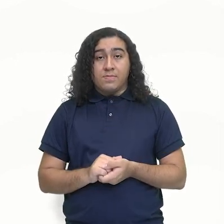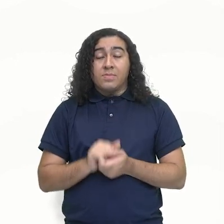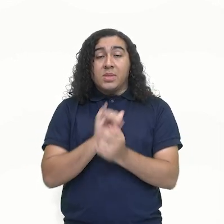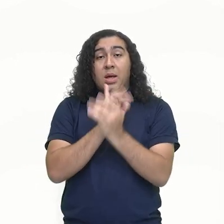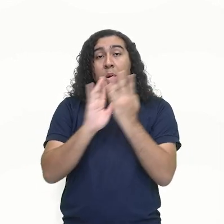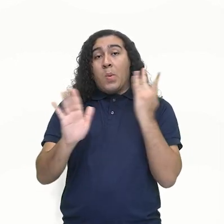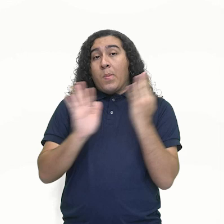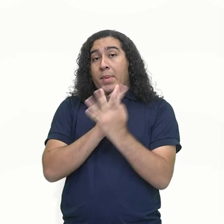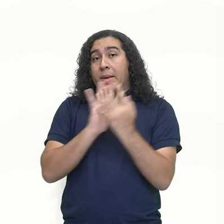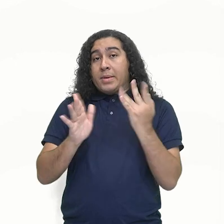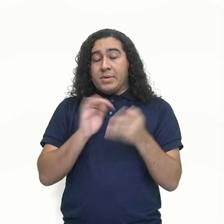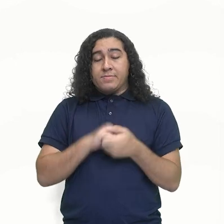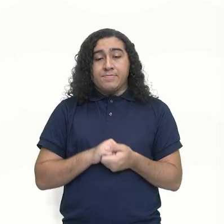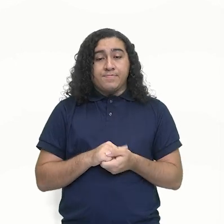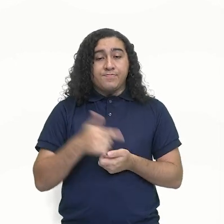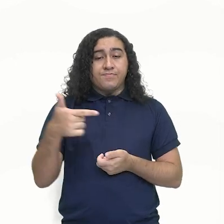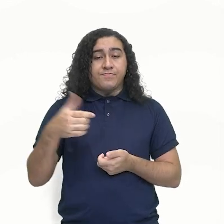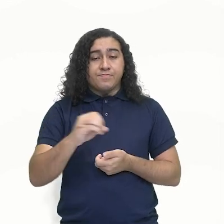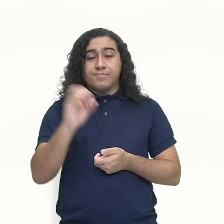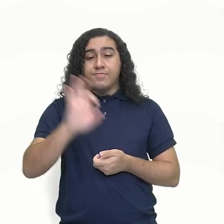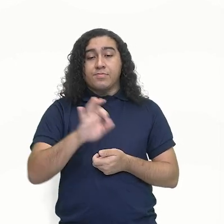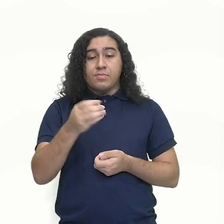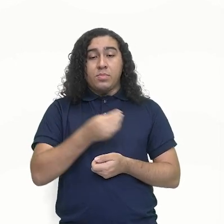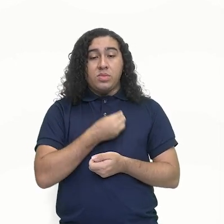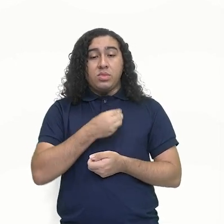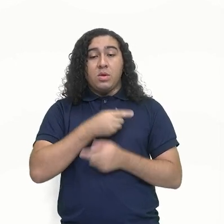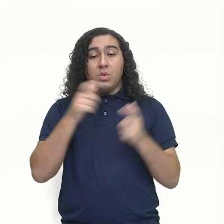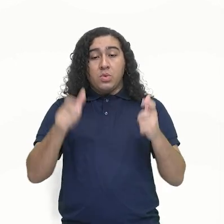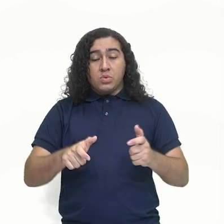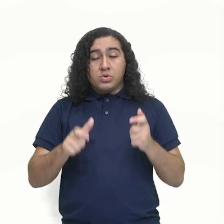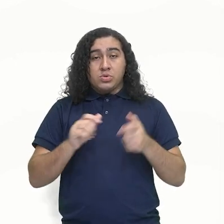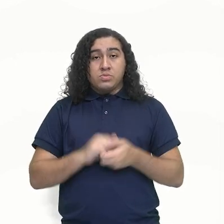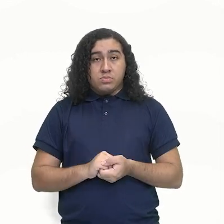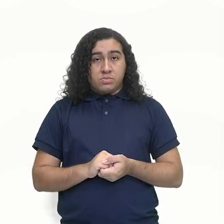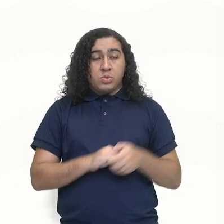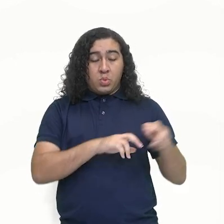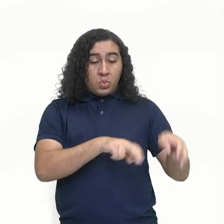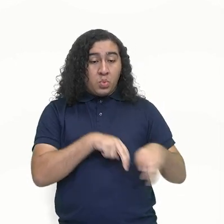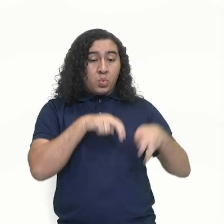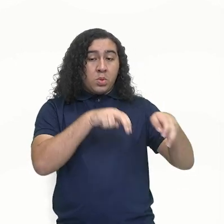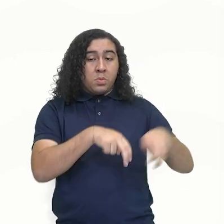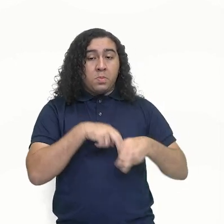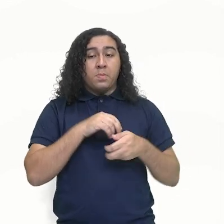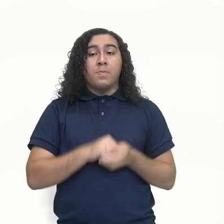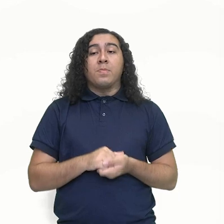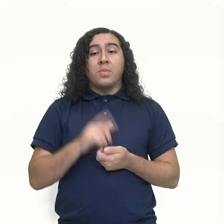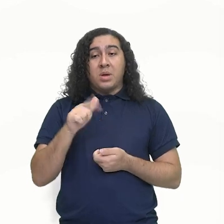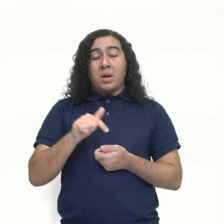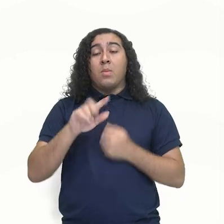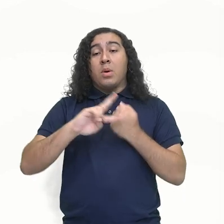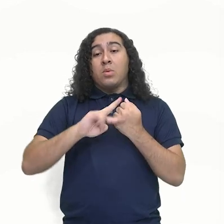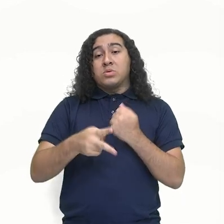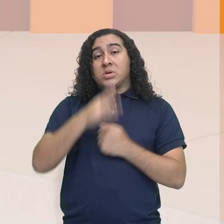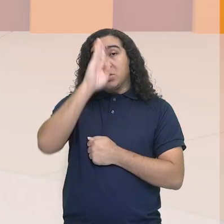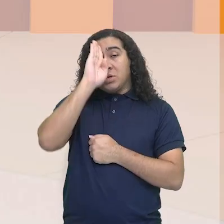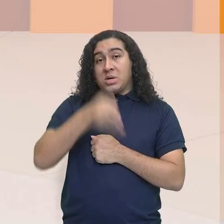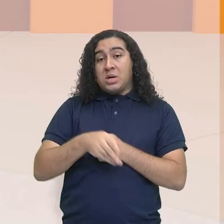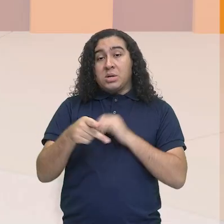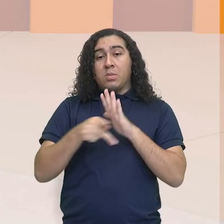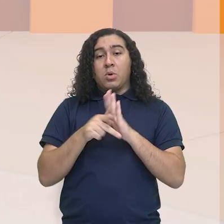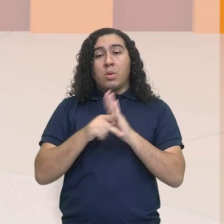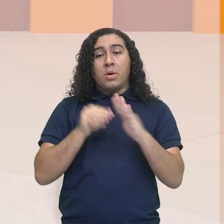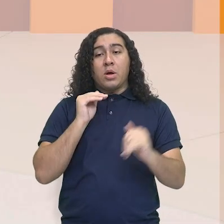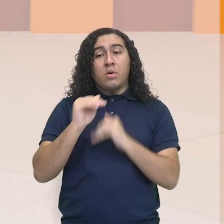urbana, enquanto menos de 20% vivendo ali na área rural. Então, isso é uma consequência direta